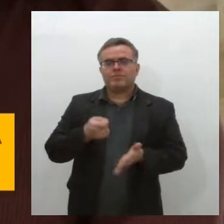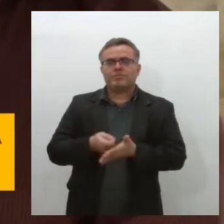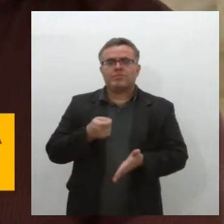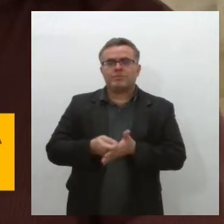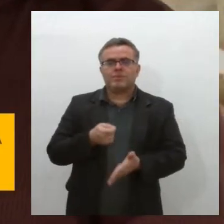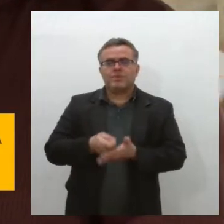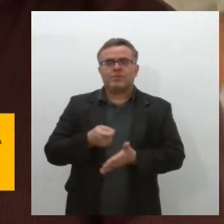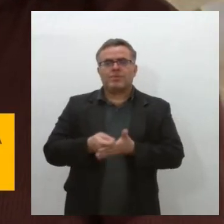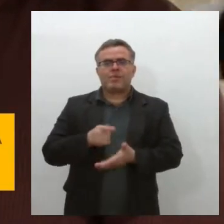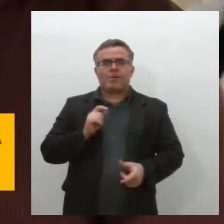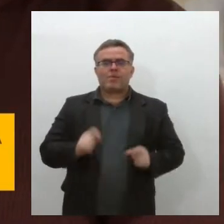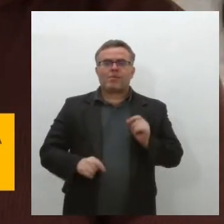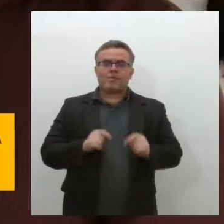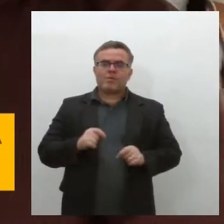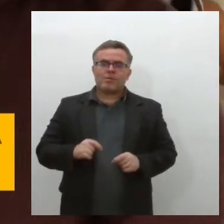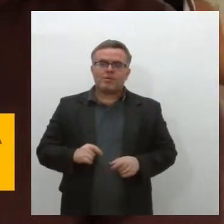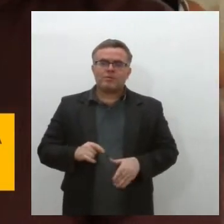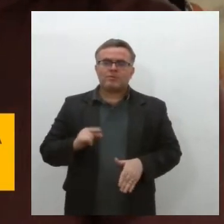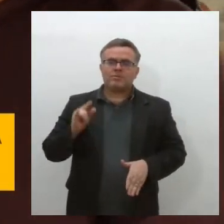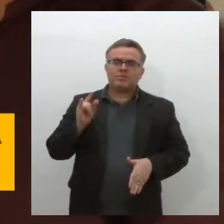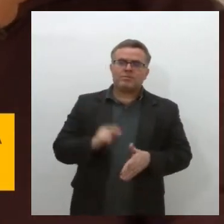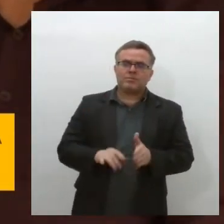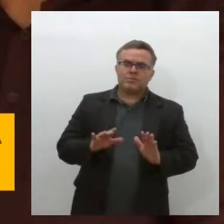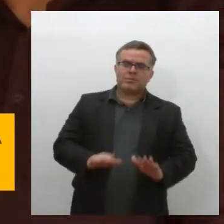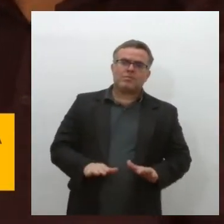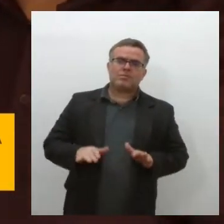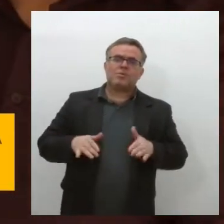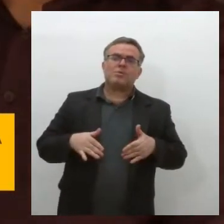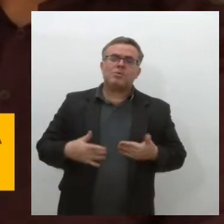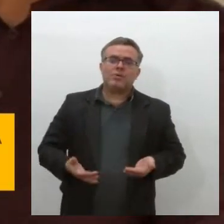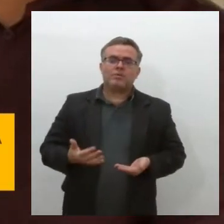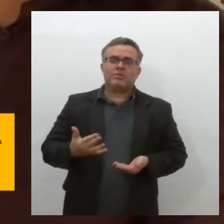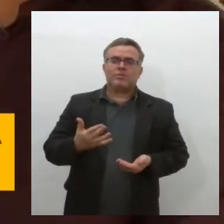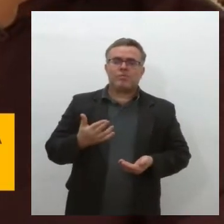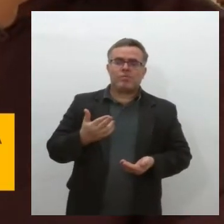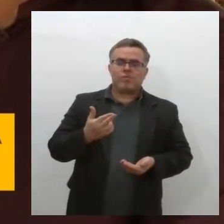a documentações. Quais são as documentações para quem,